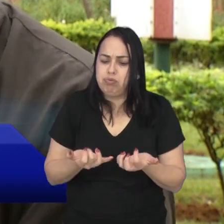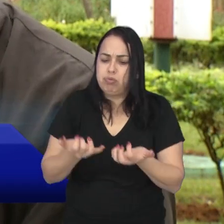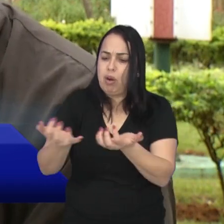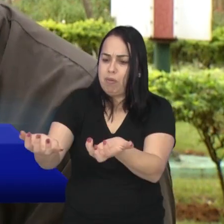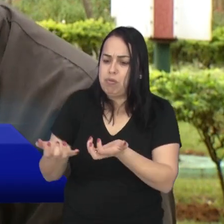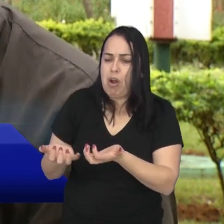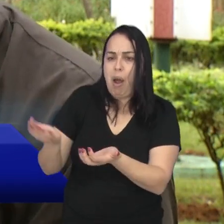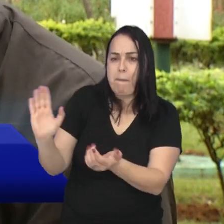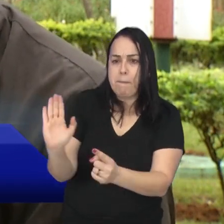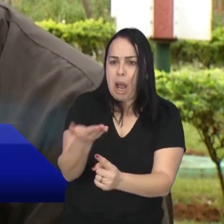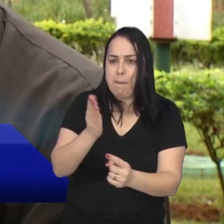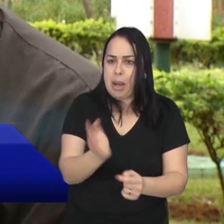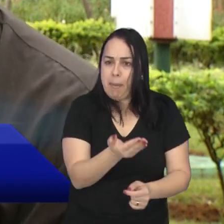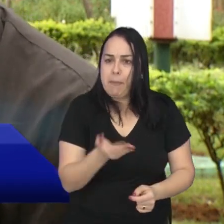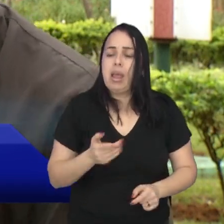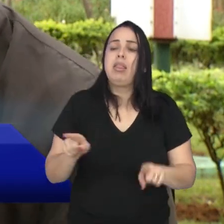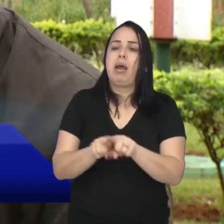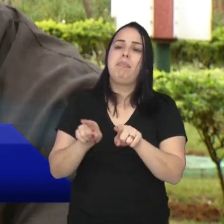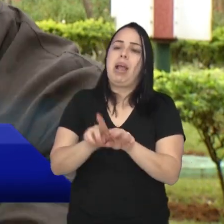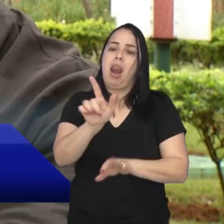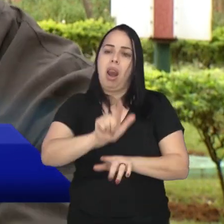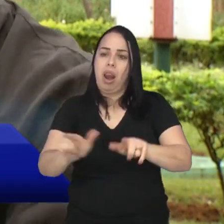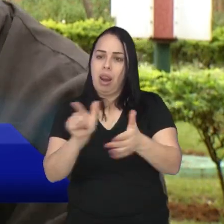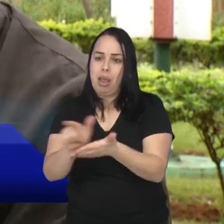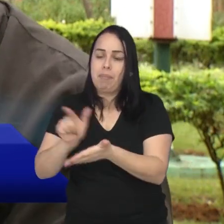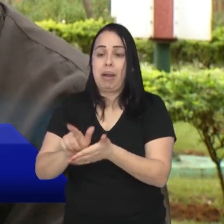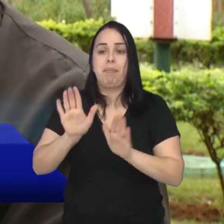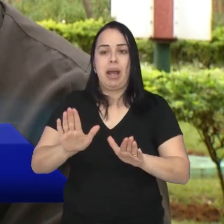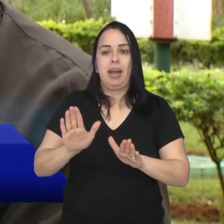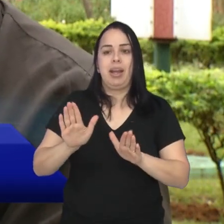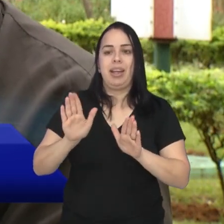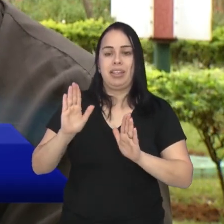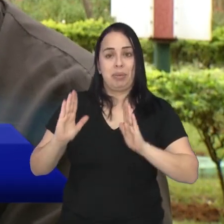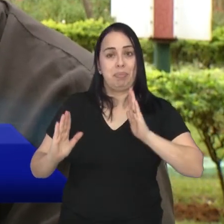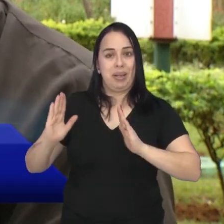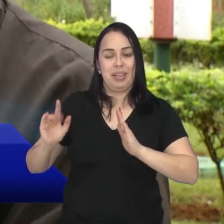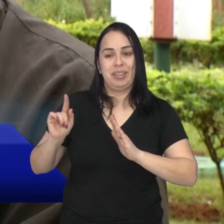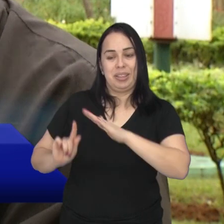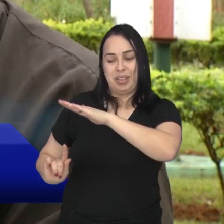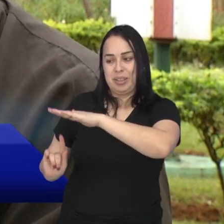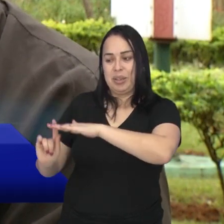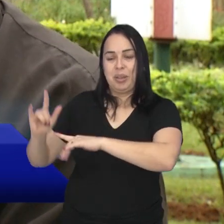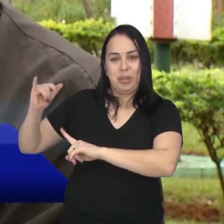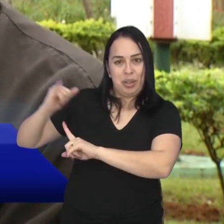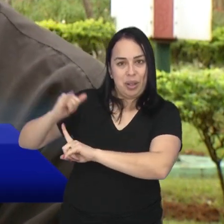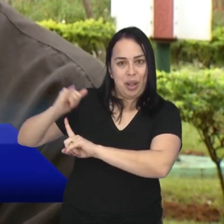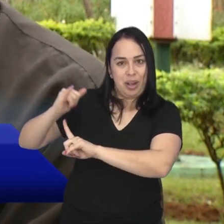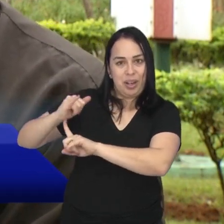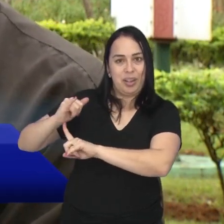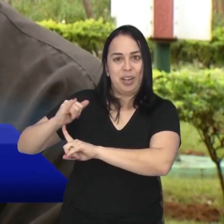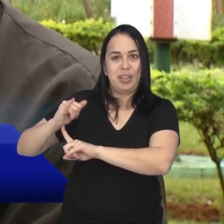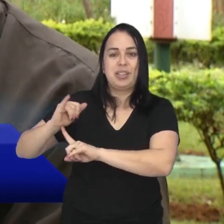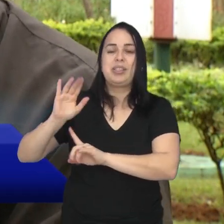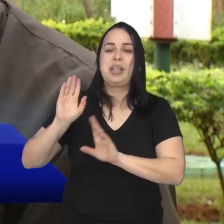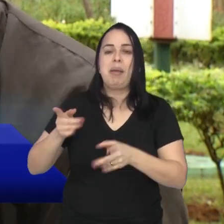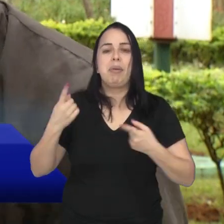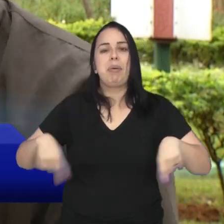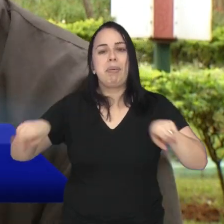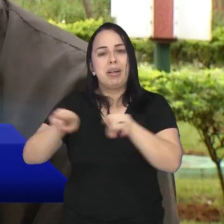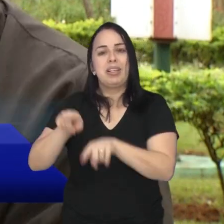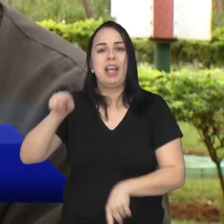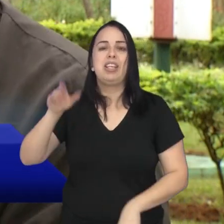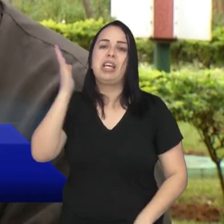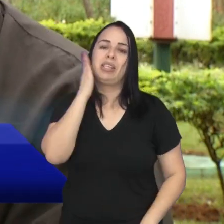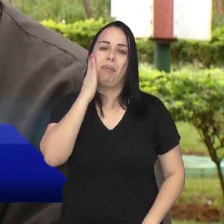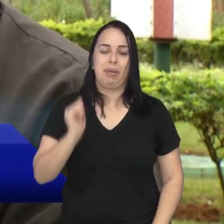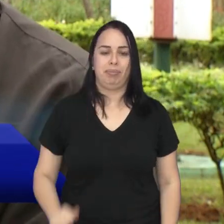nós realizamos manutenção do Parque Santos Dumont, mas especificamente esse equipamento, o DCTA com o seu know-how, realmente está sendo muito boa essa parceria, uma